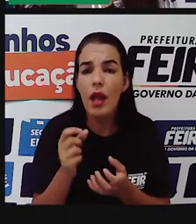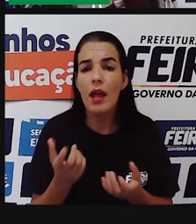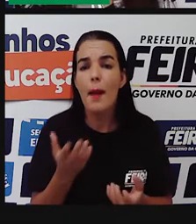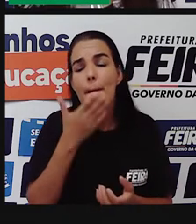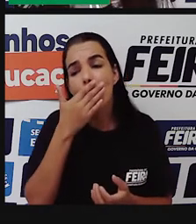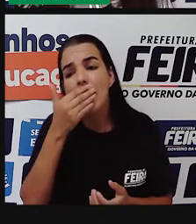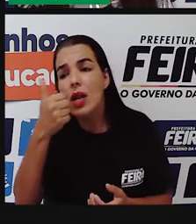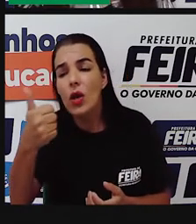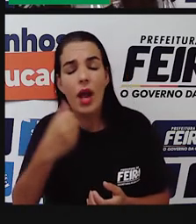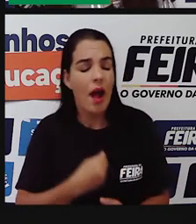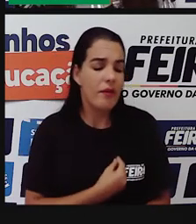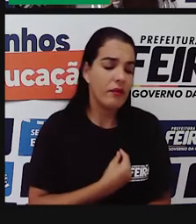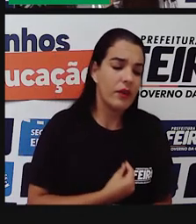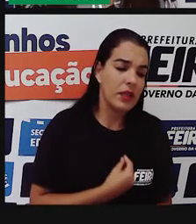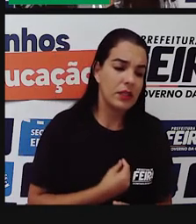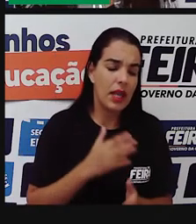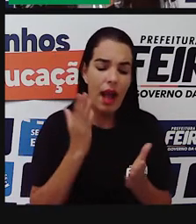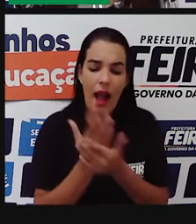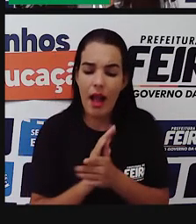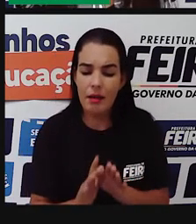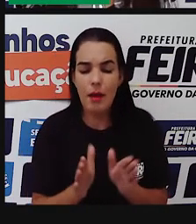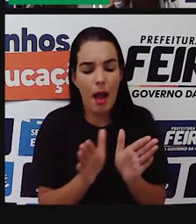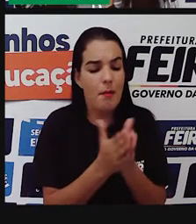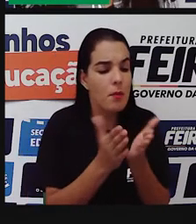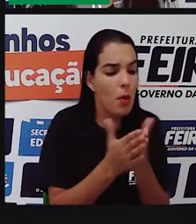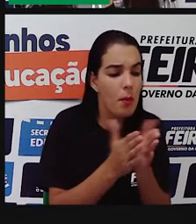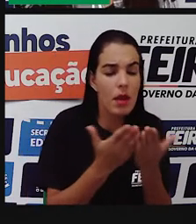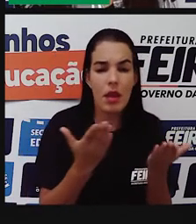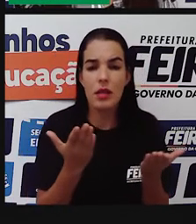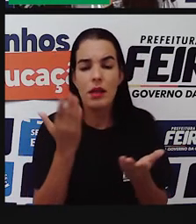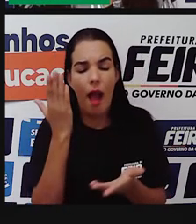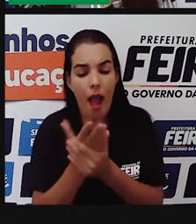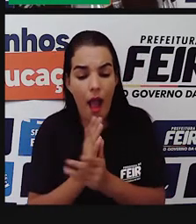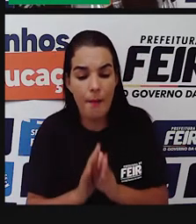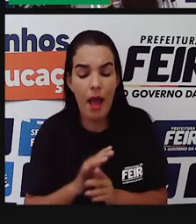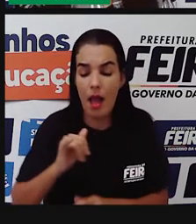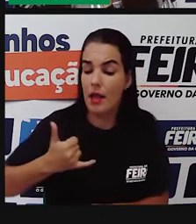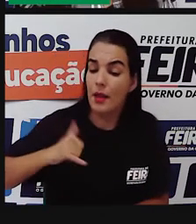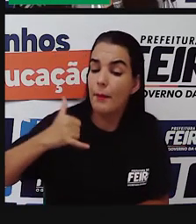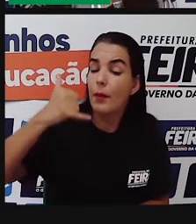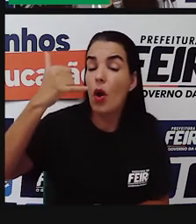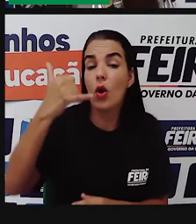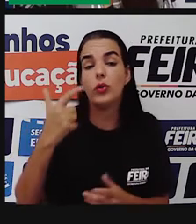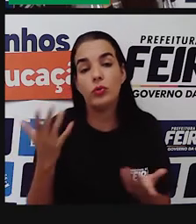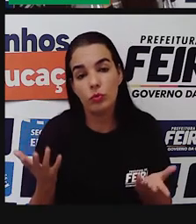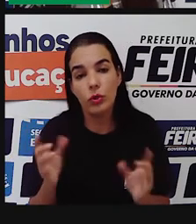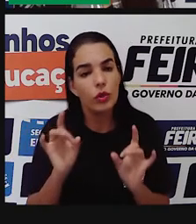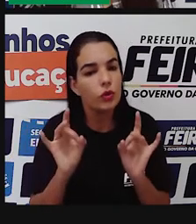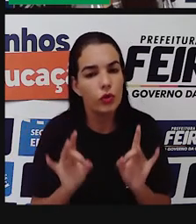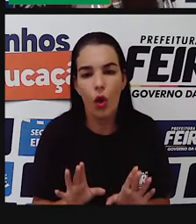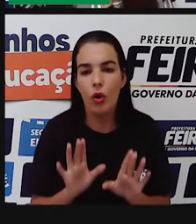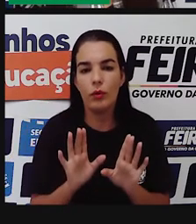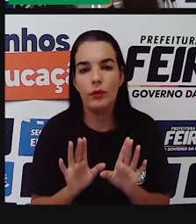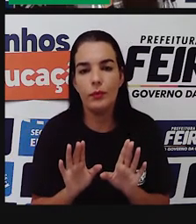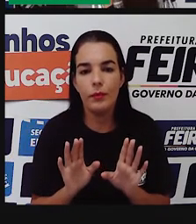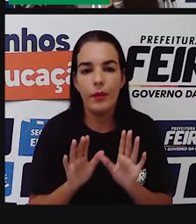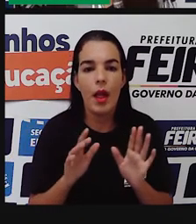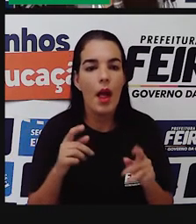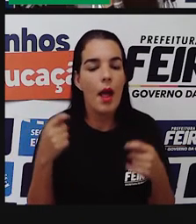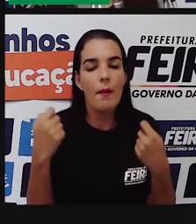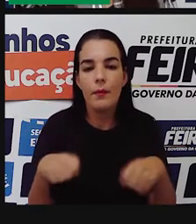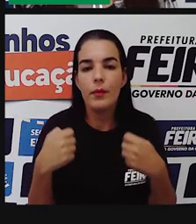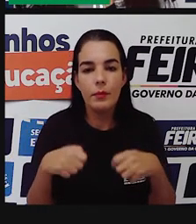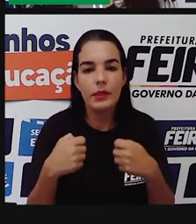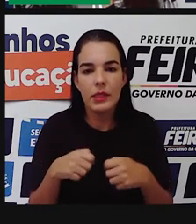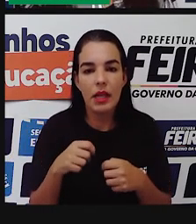e que eram contrárias ao que era imposto aí pela coroa portuguesa na época, né, da